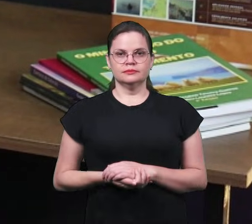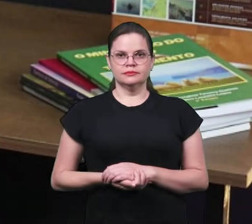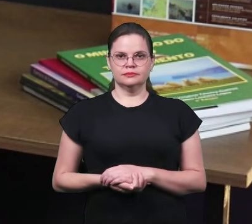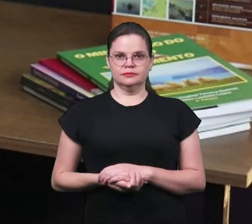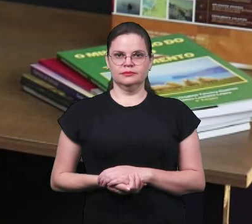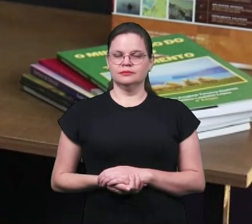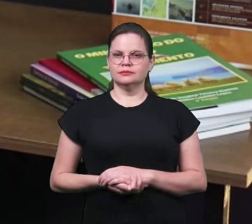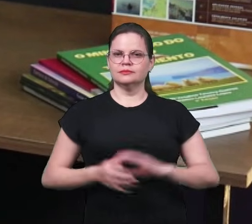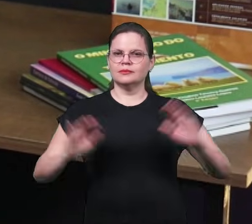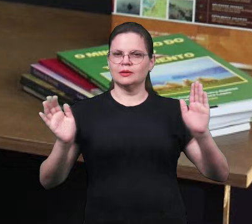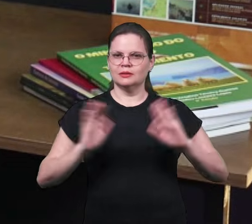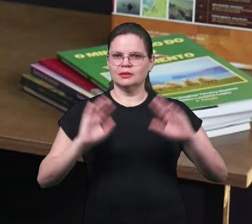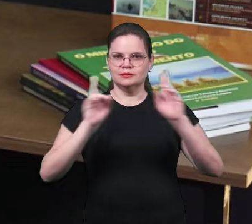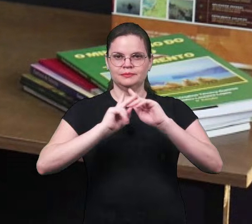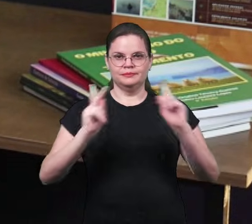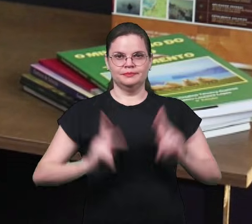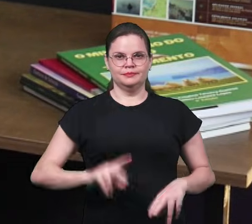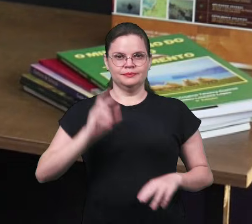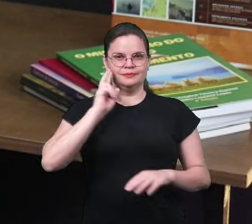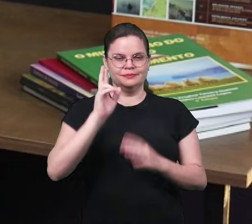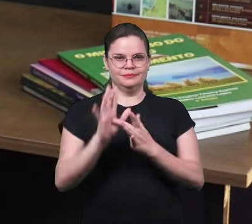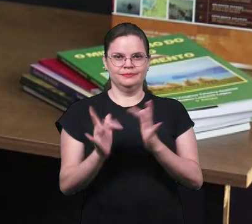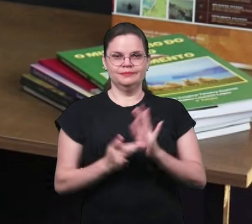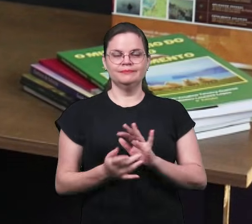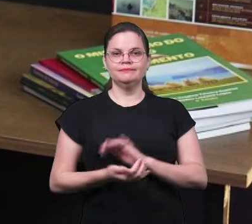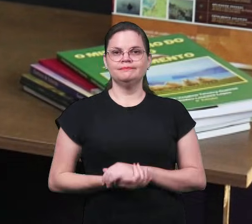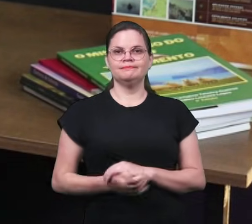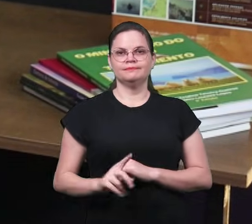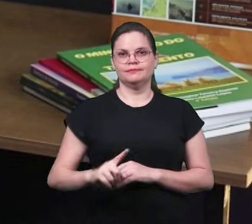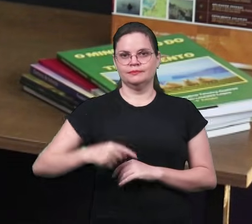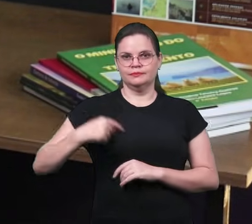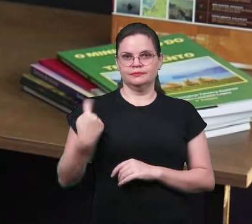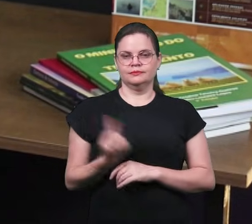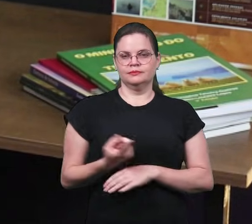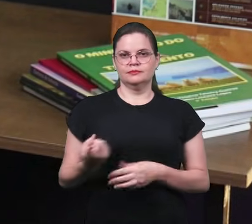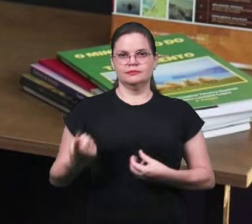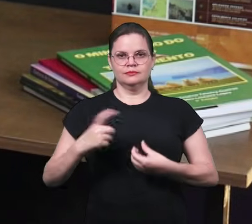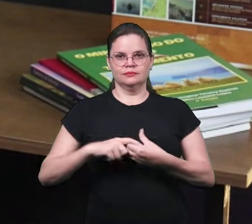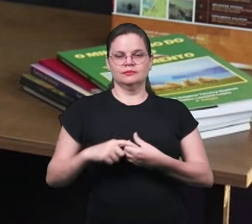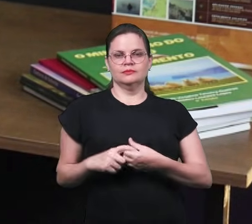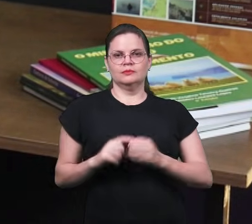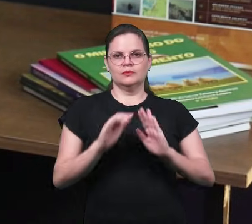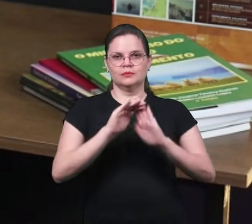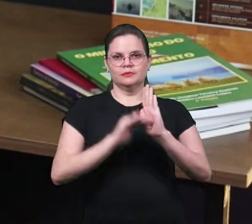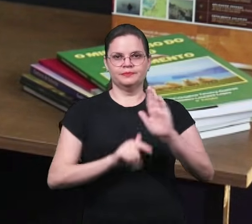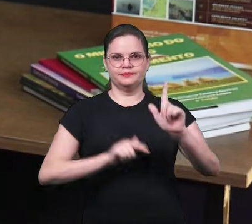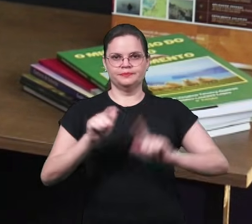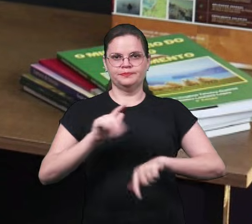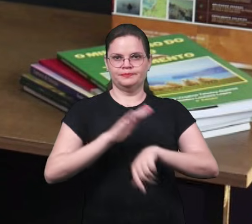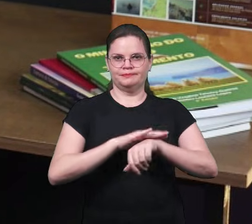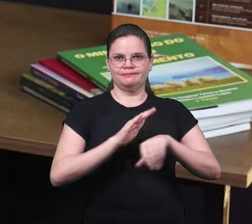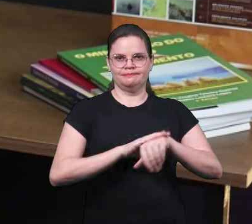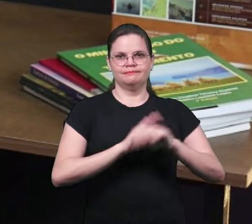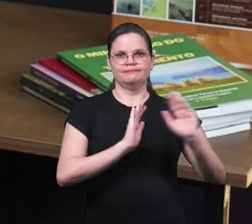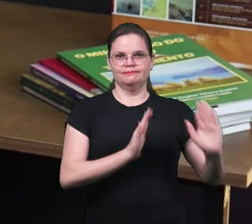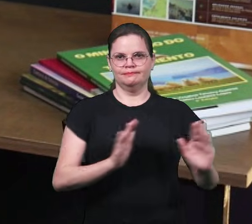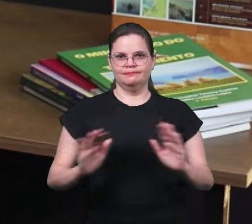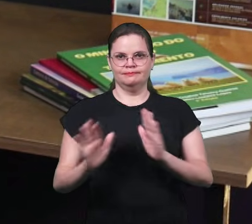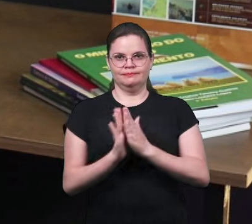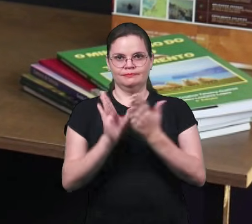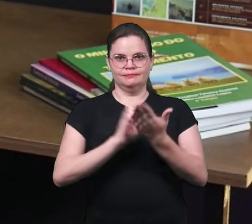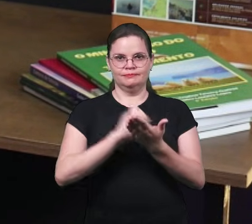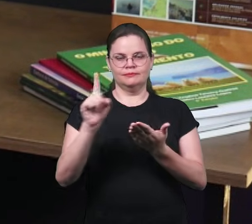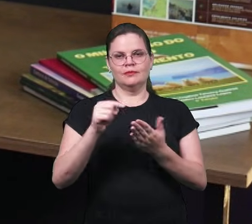Olá, a paz do Senhor Jesus. Nós estamos aqui com o nosso programa Cronologia Bíblica, Histórico e Profético da TV